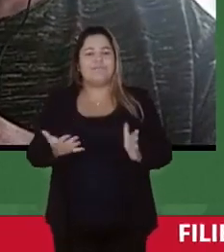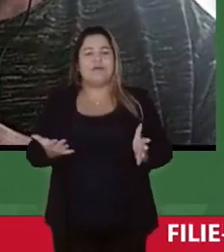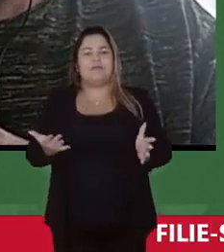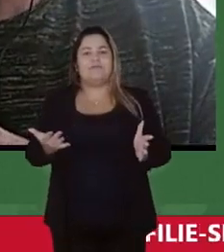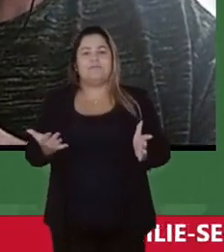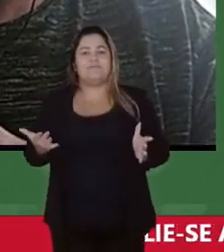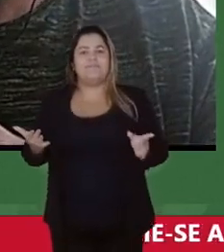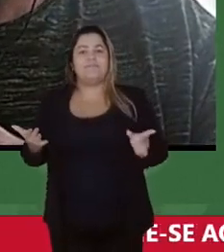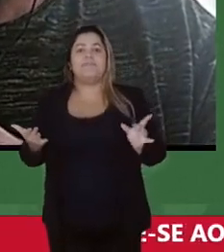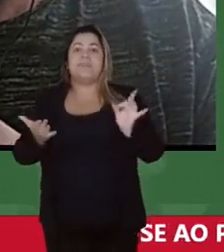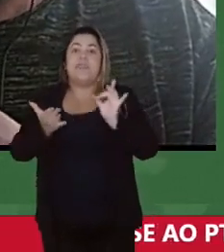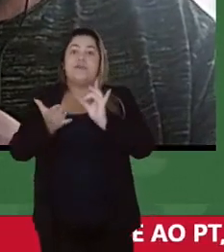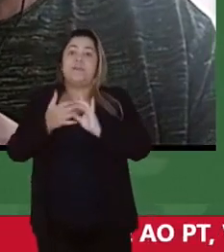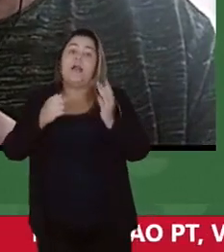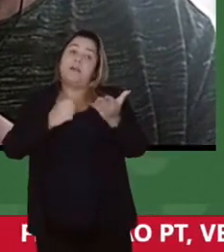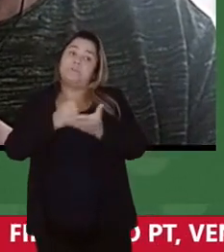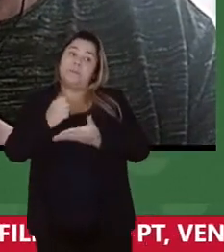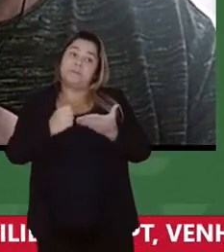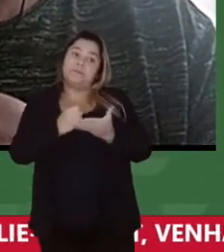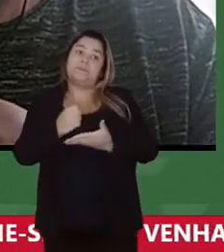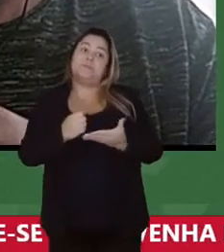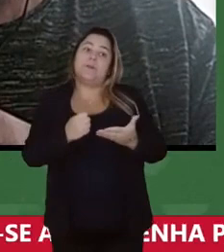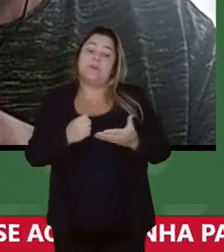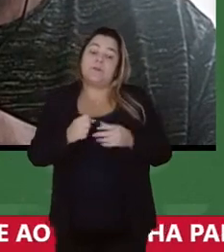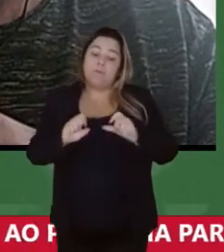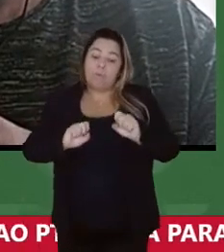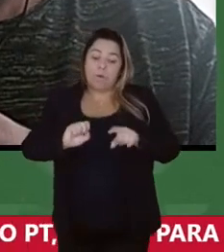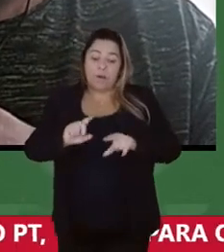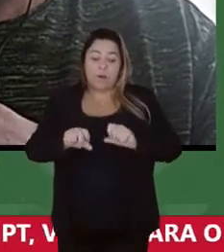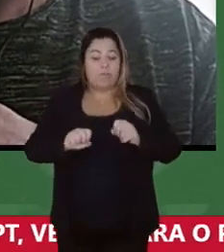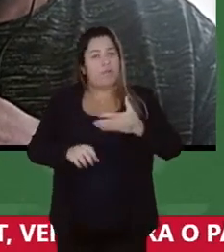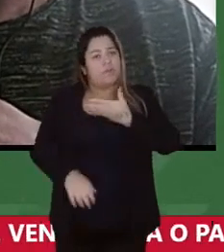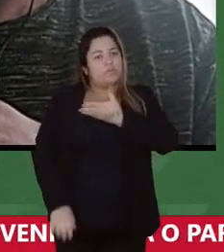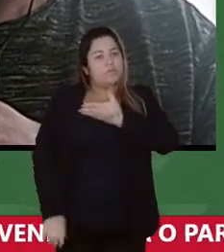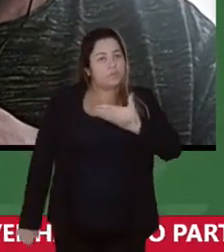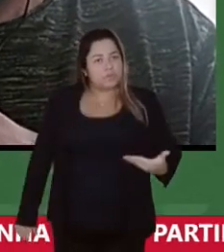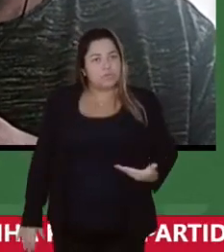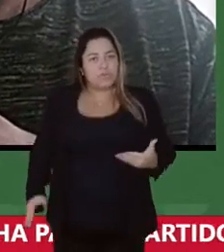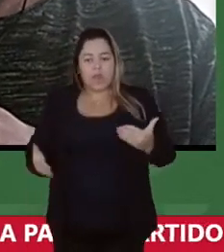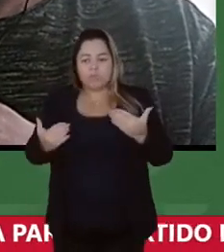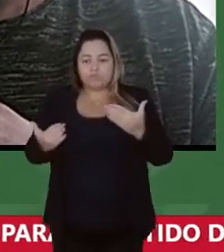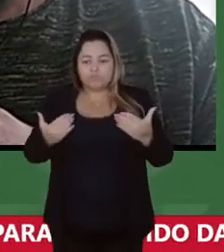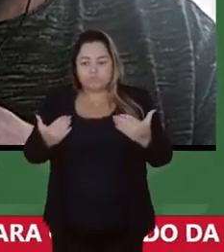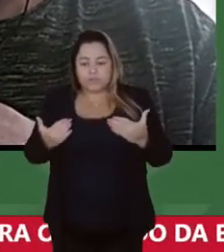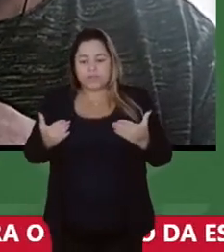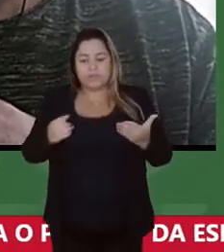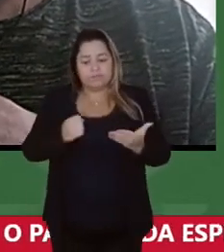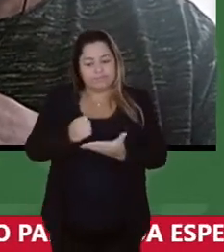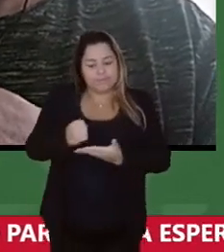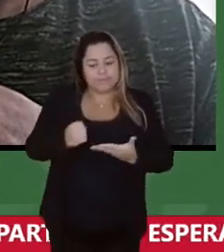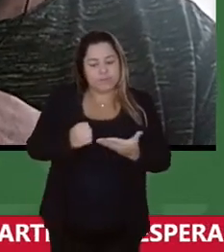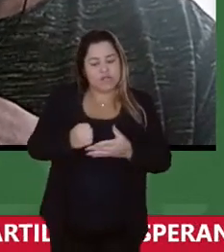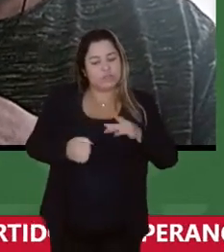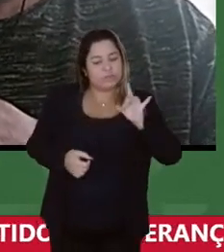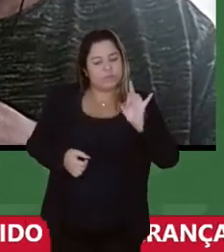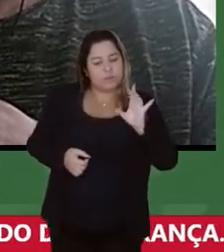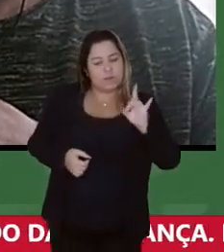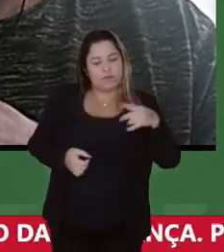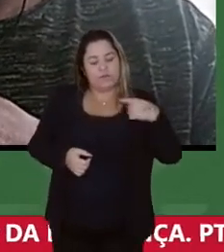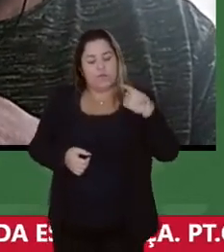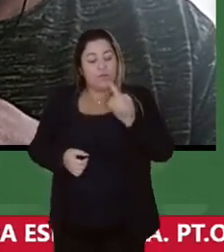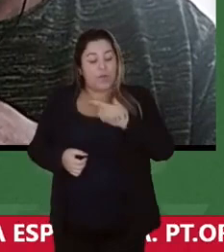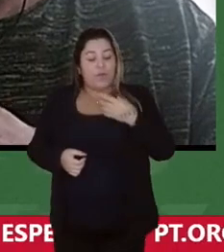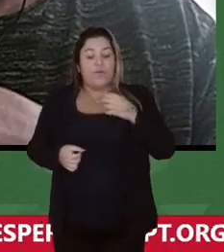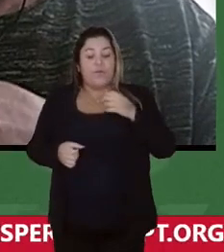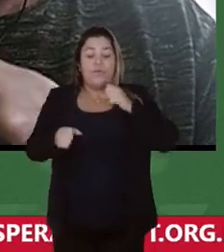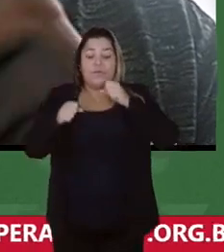Mas as bases foram plantadas pelos nossos governos, as bases estão lá. É só a gente dar uma